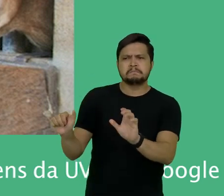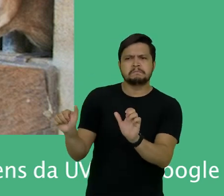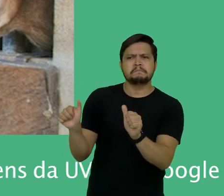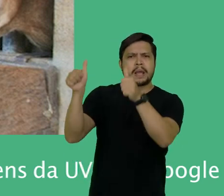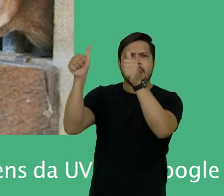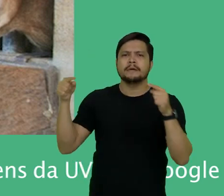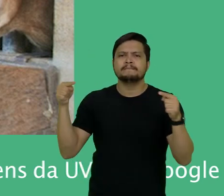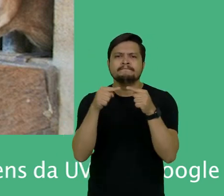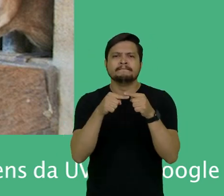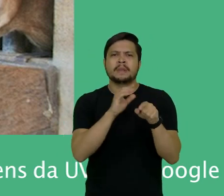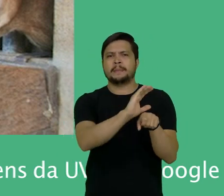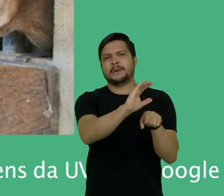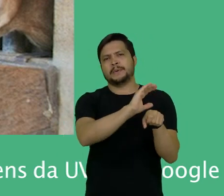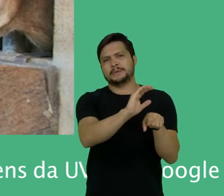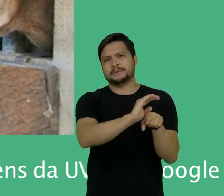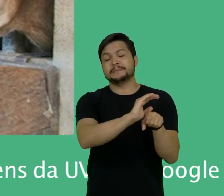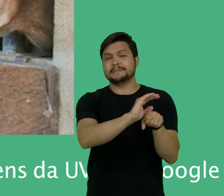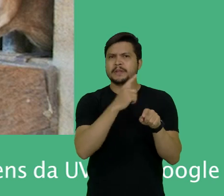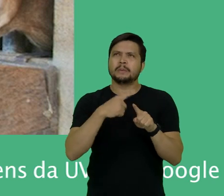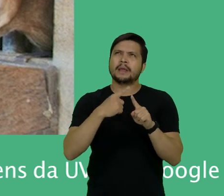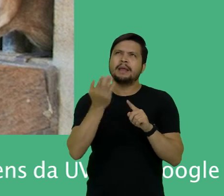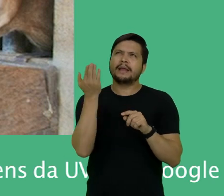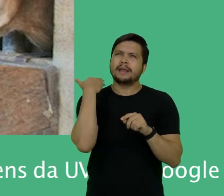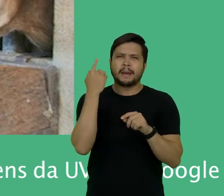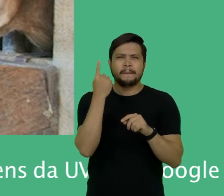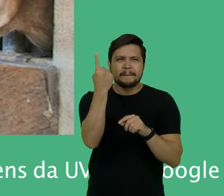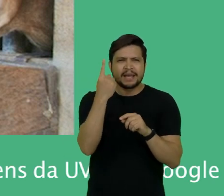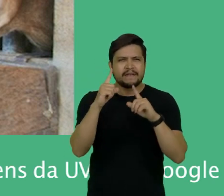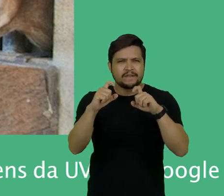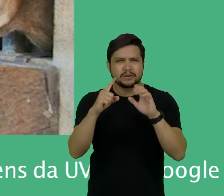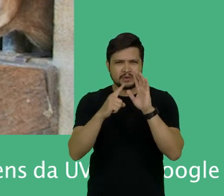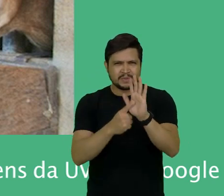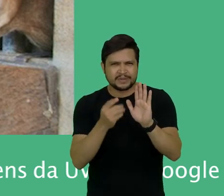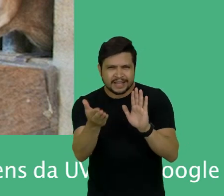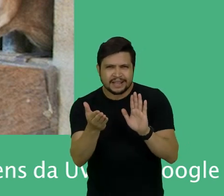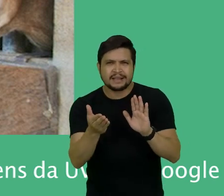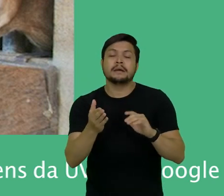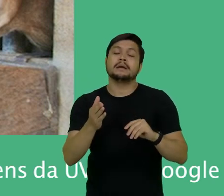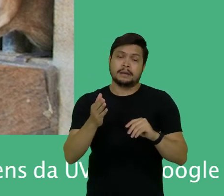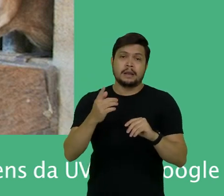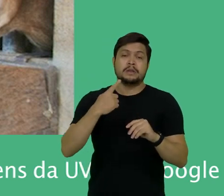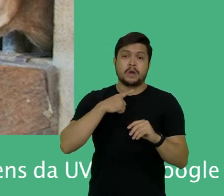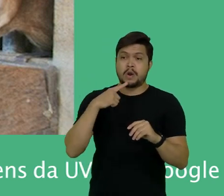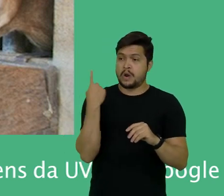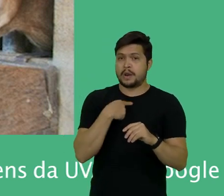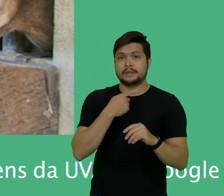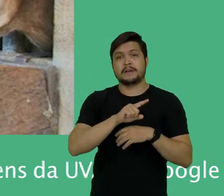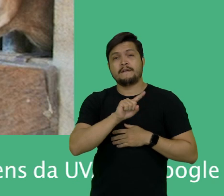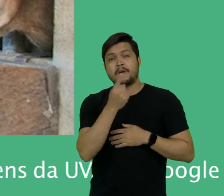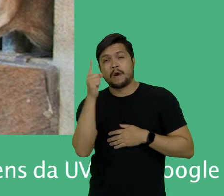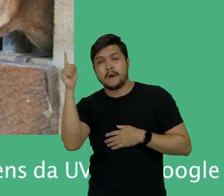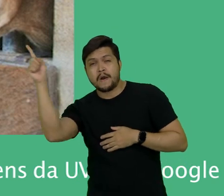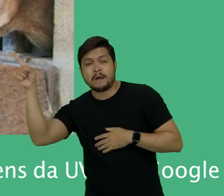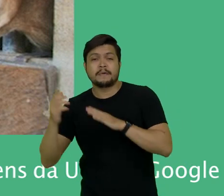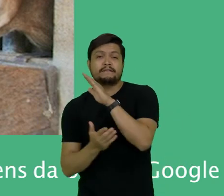ter uma estrutura melhor. Porque ali, naquela foto que a gente viajou com a Mariângela, para vocês terem uma ideia, a gente foi para